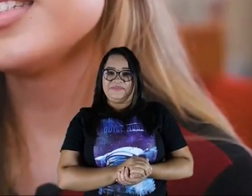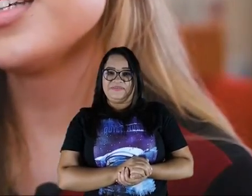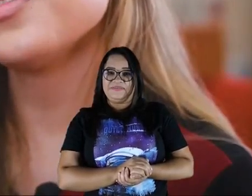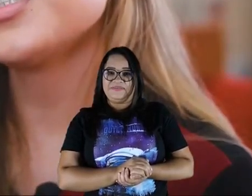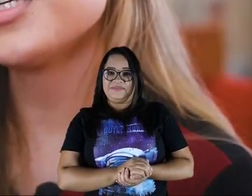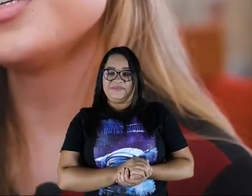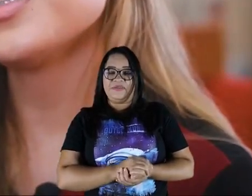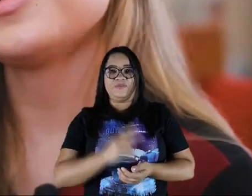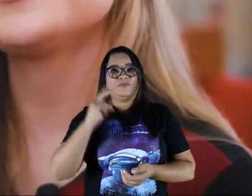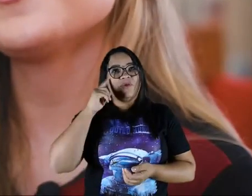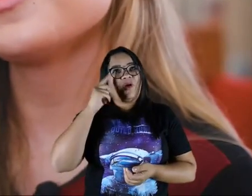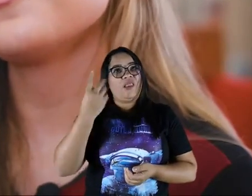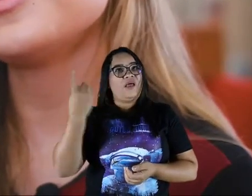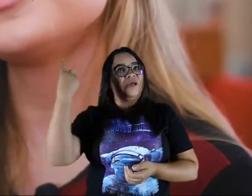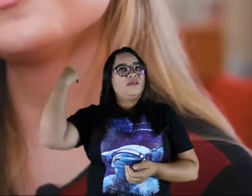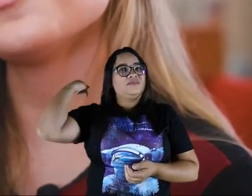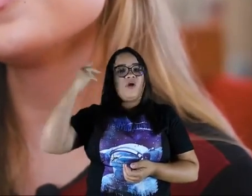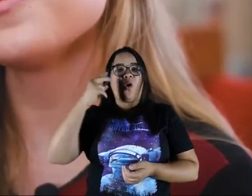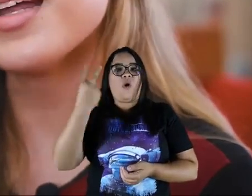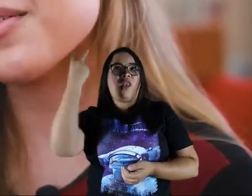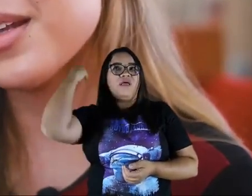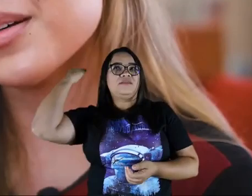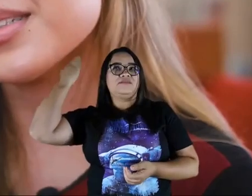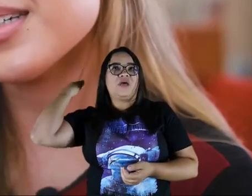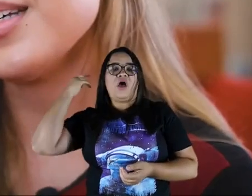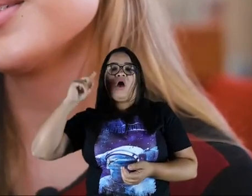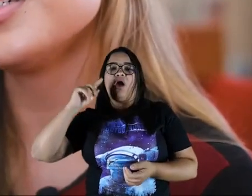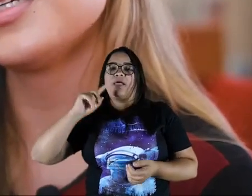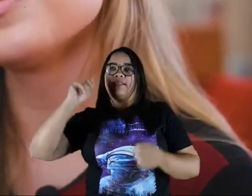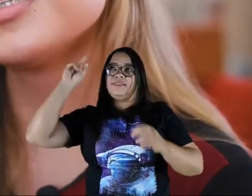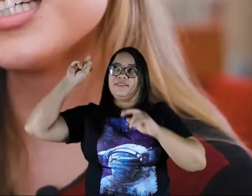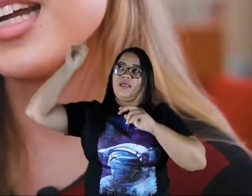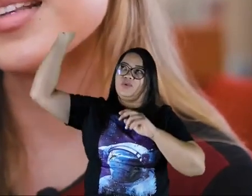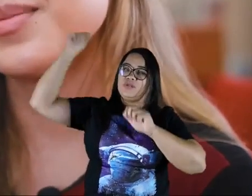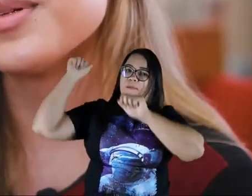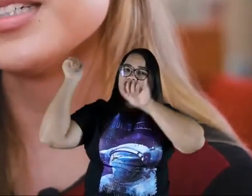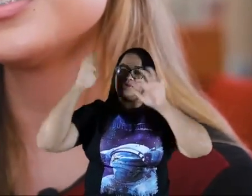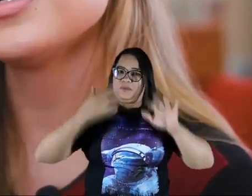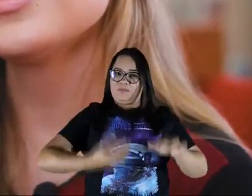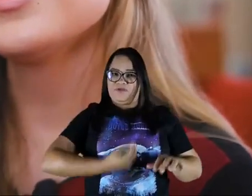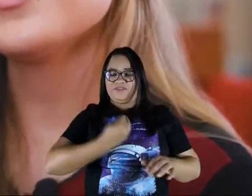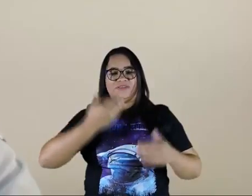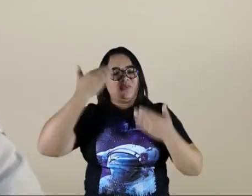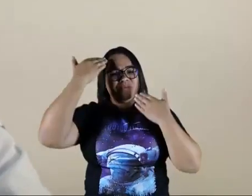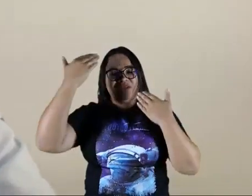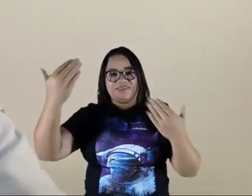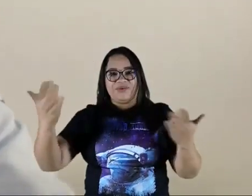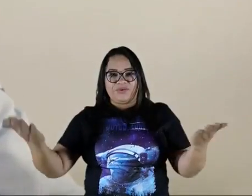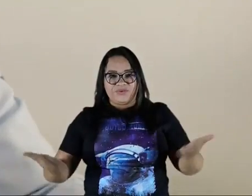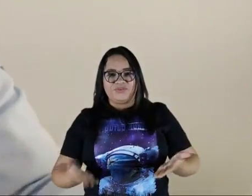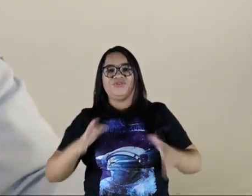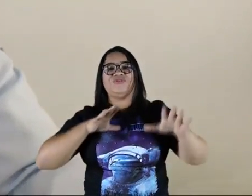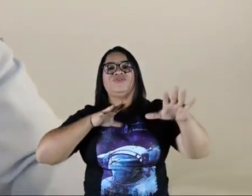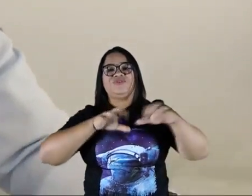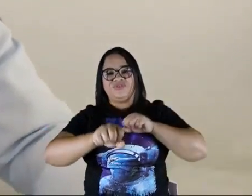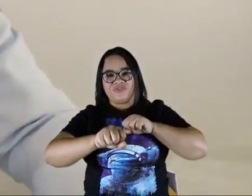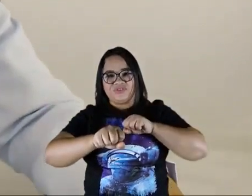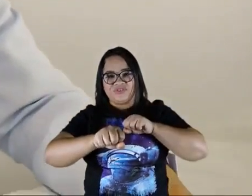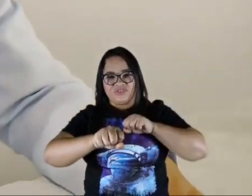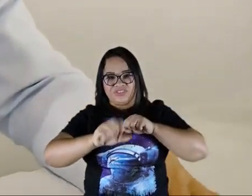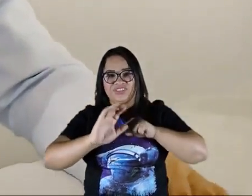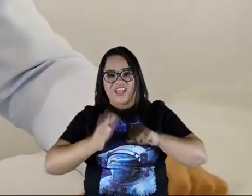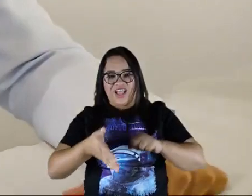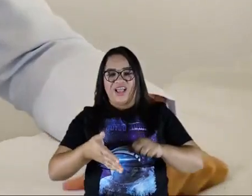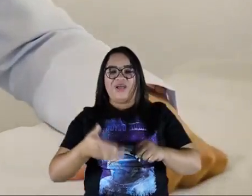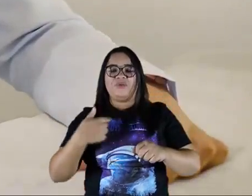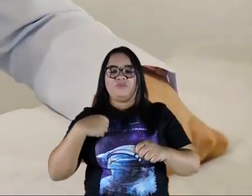Olhando para trás, eu vejo que Deus abençoou a minha vida de uma forma maravilhosa, e eu sou extremamente grata por isso. Hoje, formada, eu posso usar a